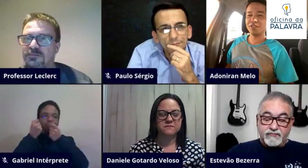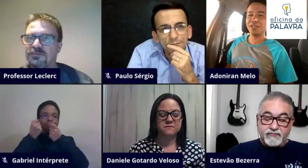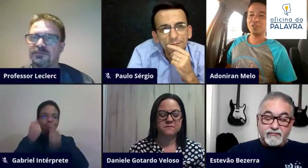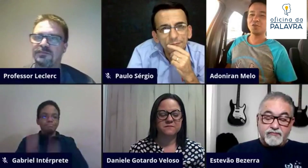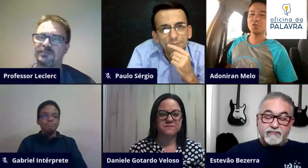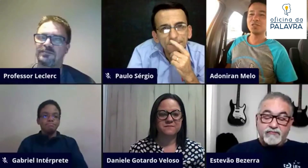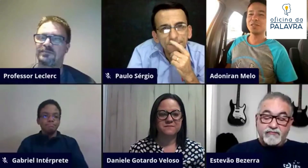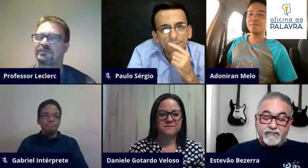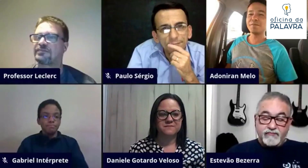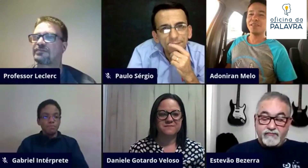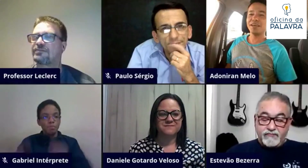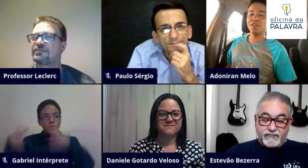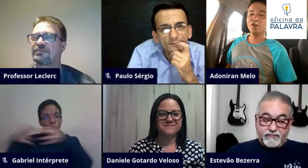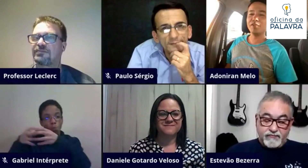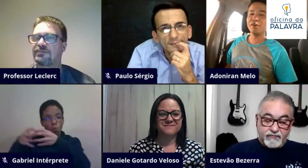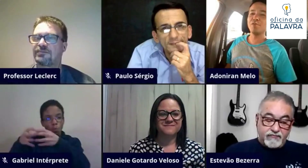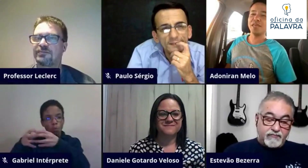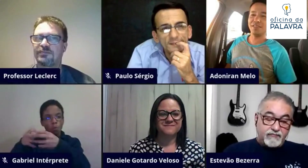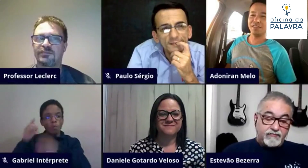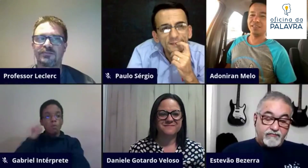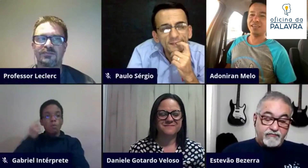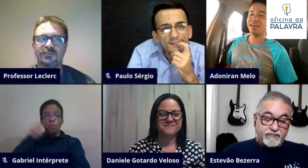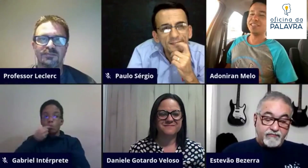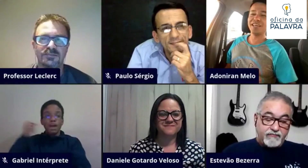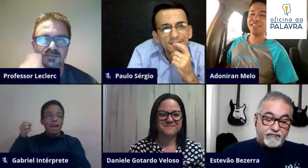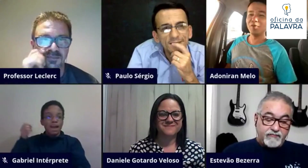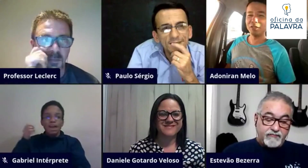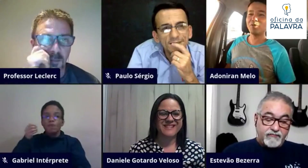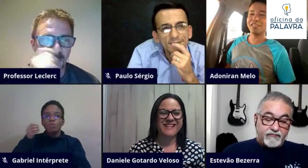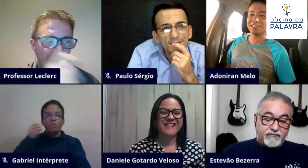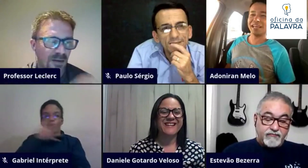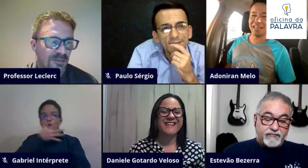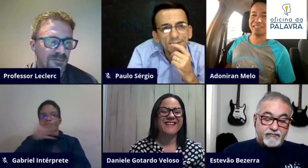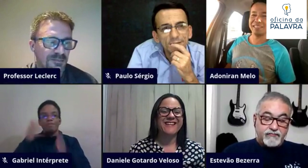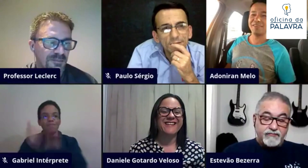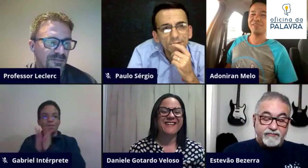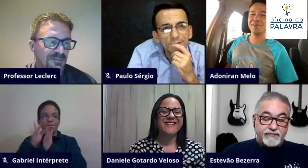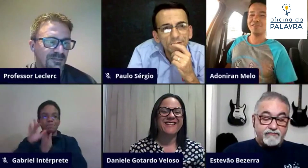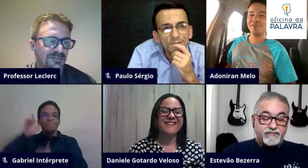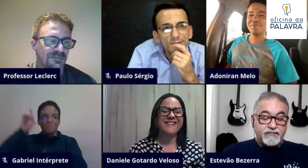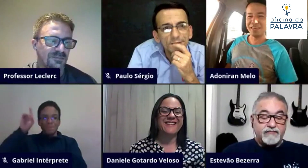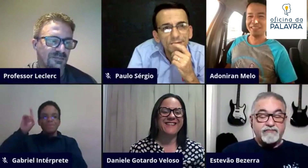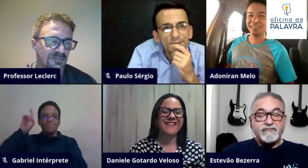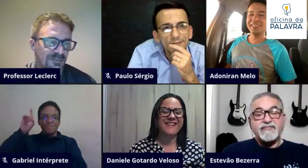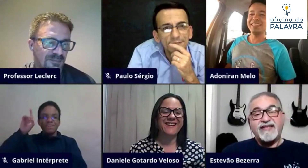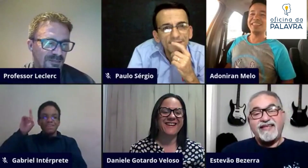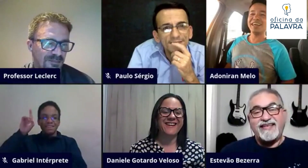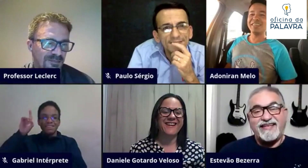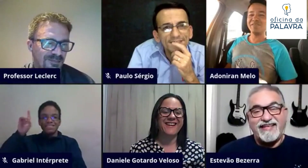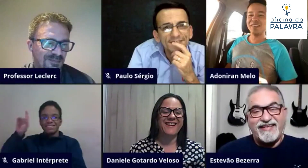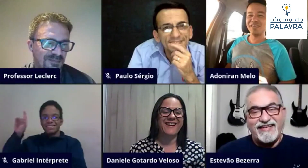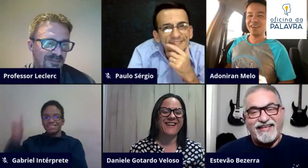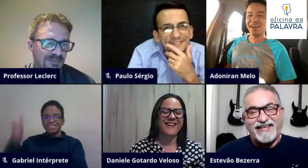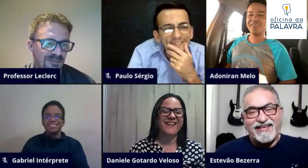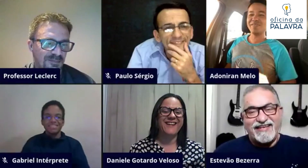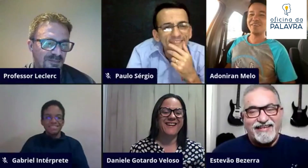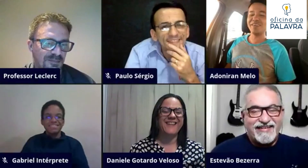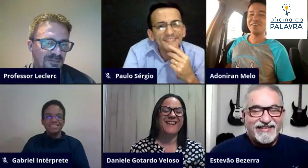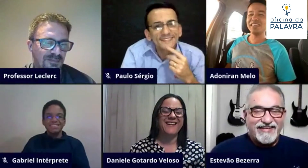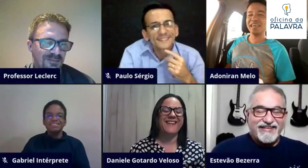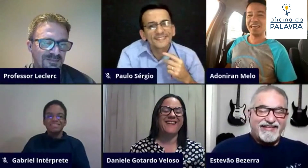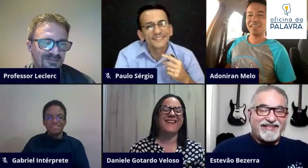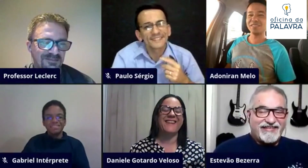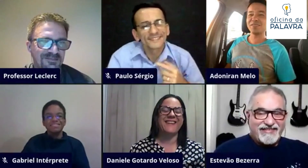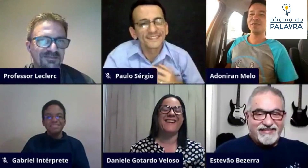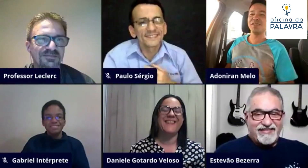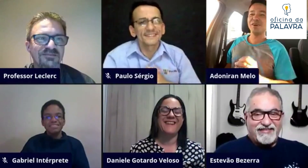a comunidade surda a nova Almeida, ainda não atualizada, sabe? A nova Almeida. E aí